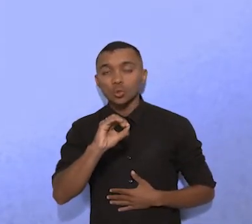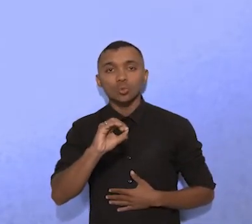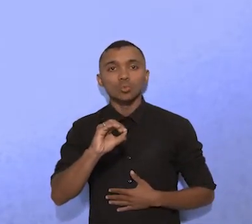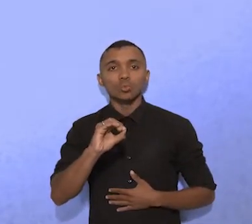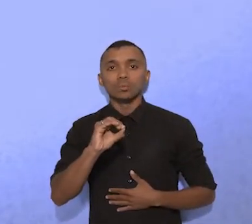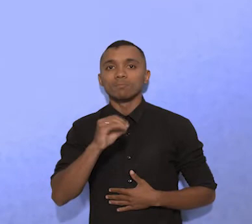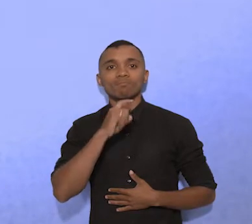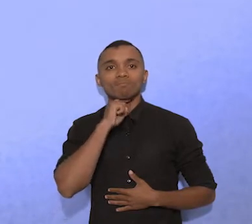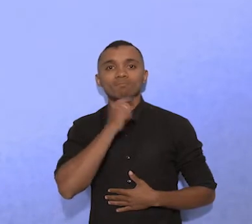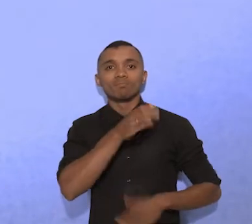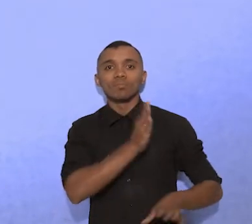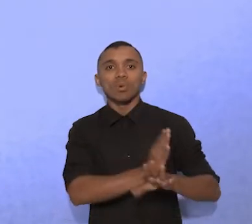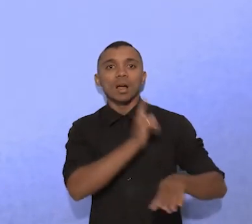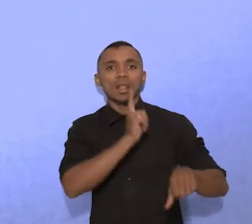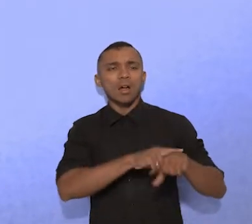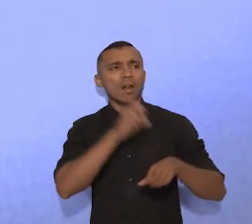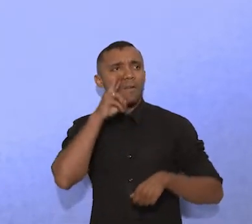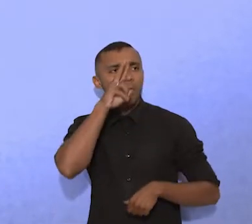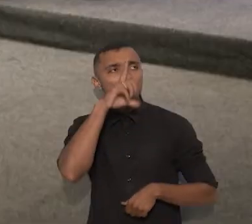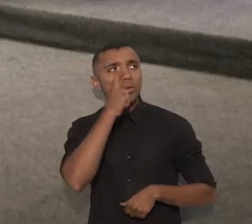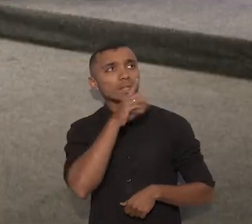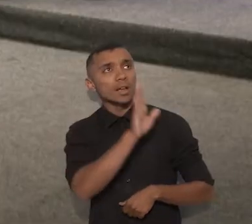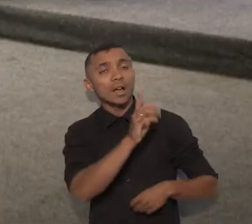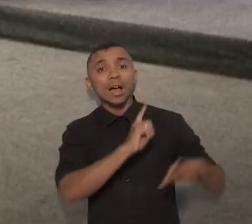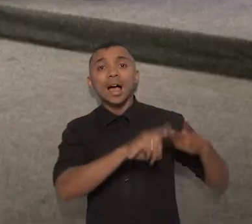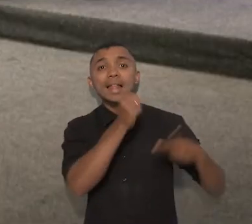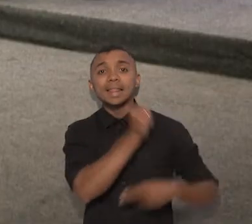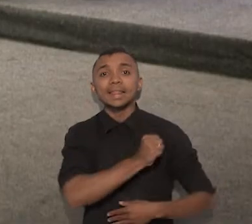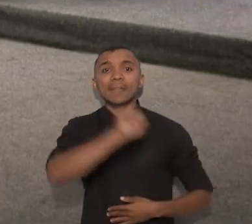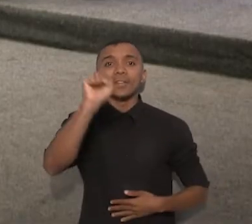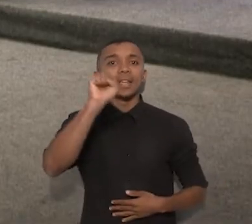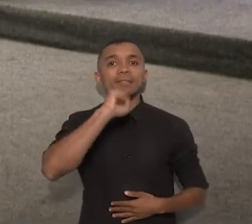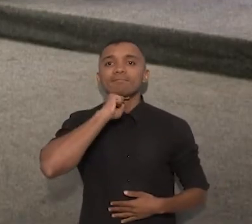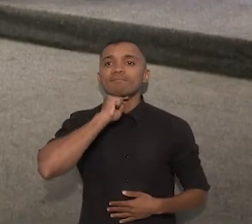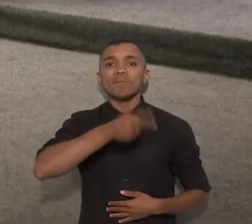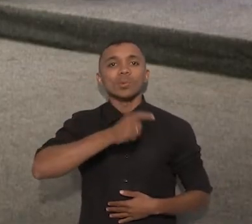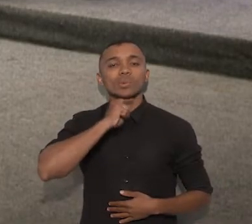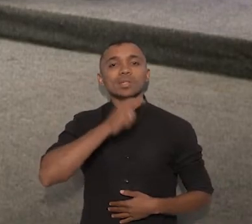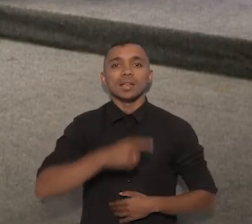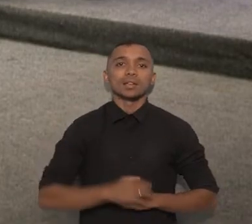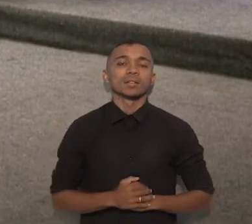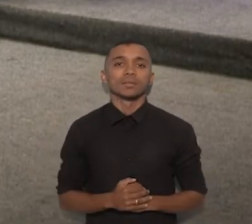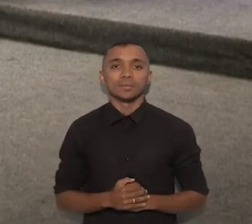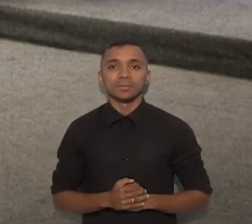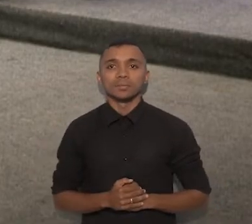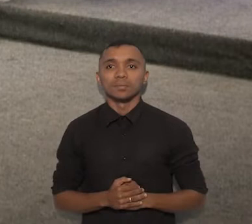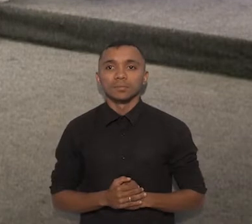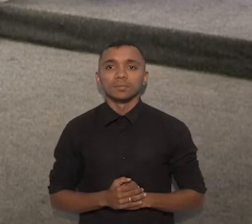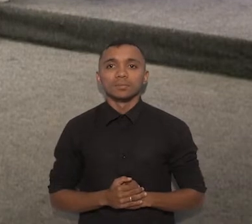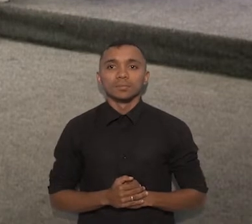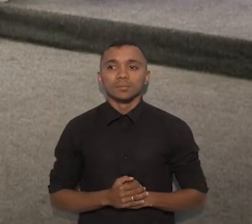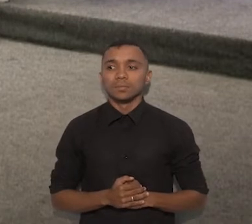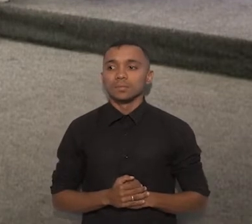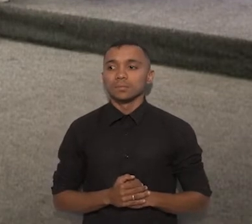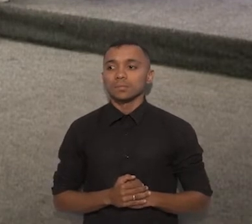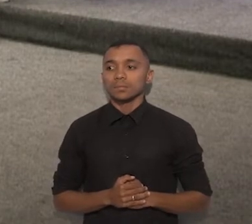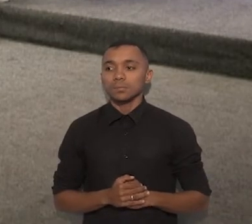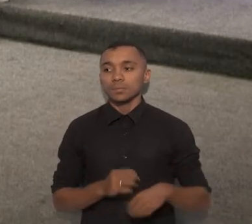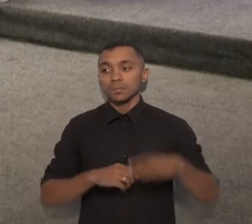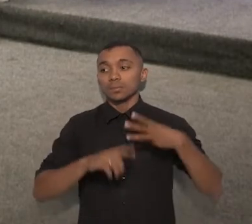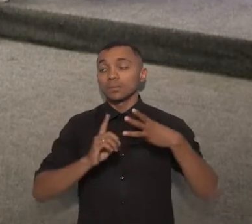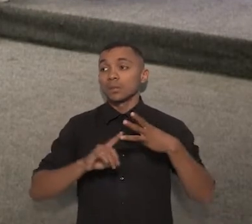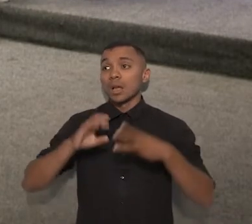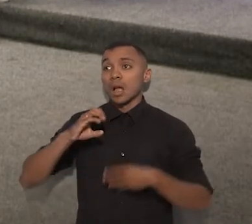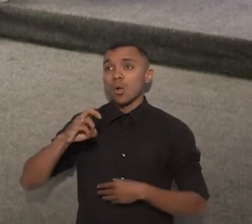defendendo. Atacando até que ele fazia, mas defendendo ele não conseguia recompor da maneira como o Pikachu. E nem vai encontrar. Acabou, o Otero não vai